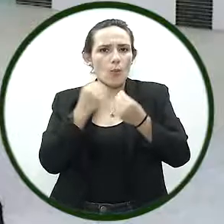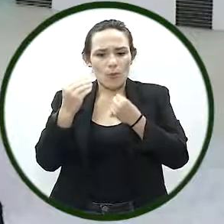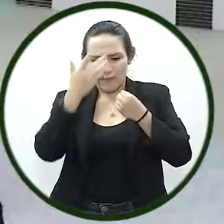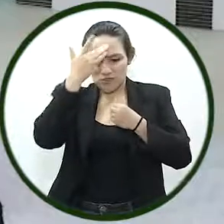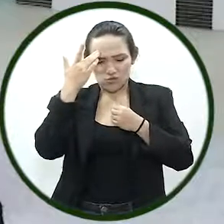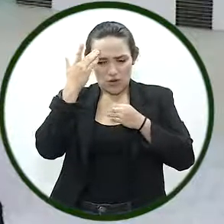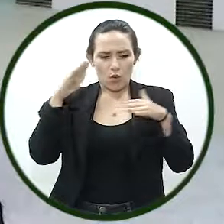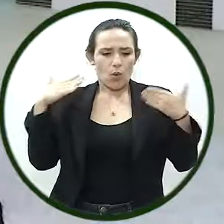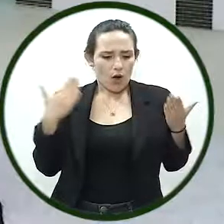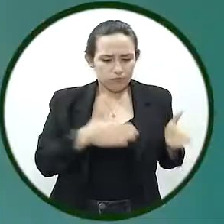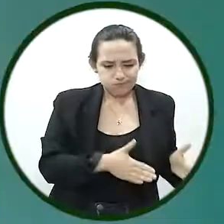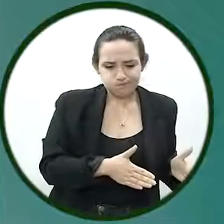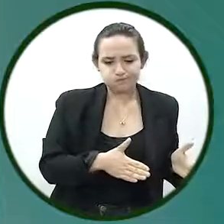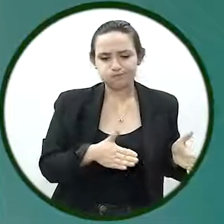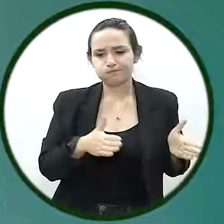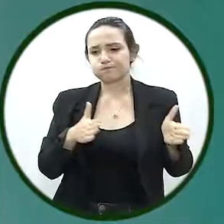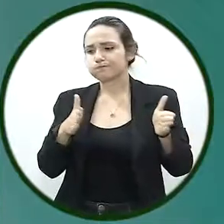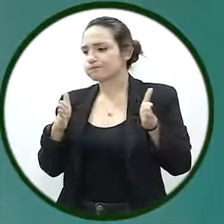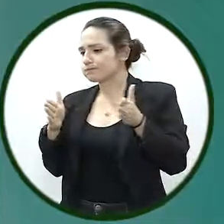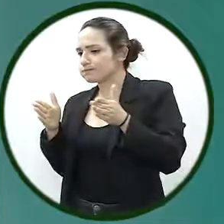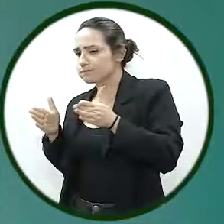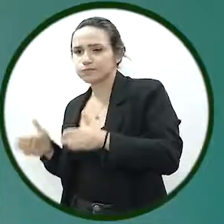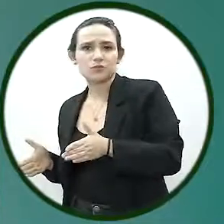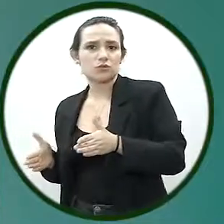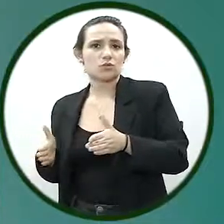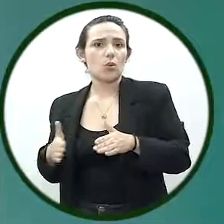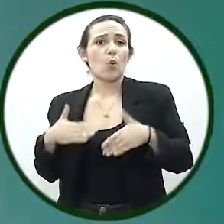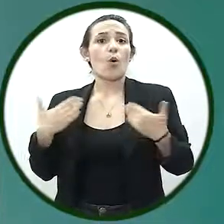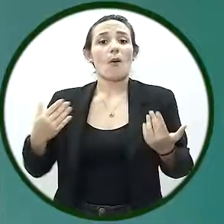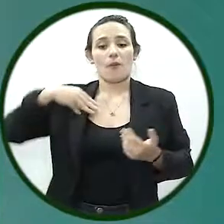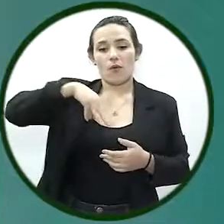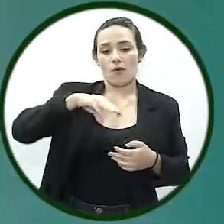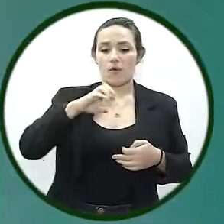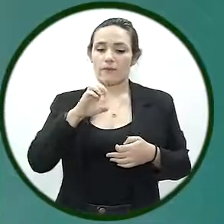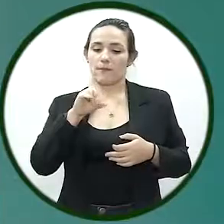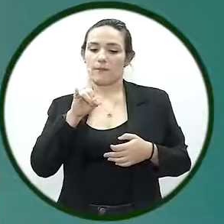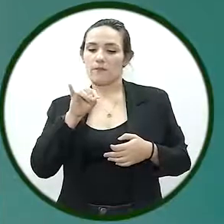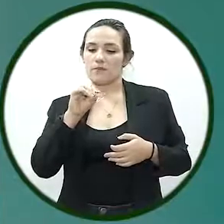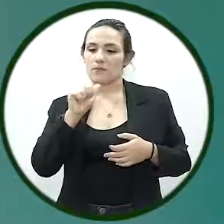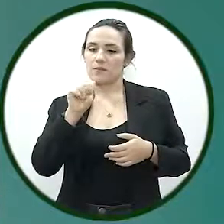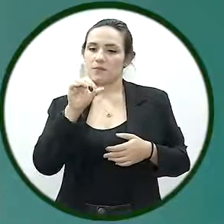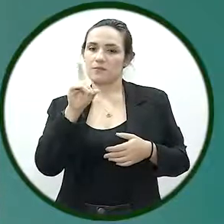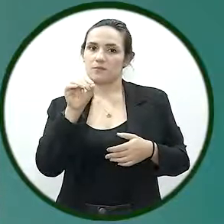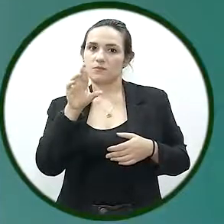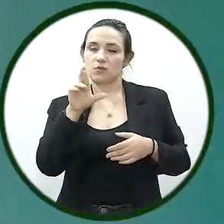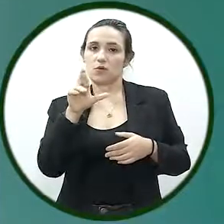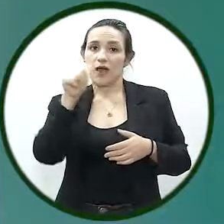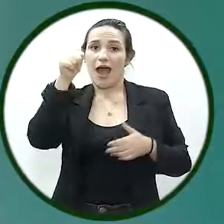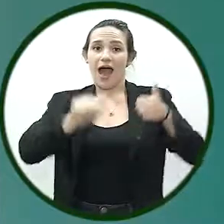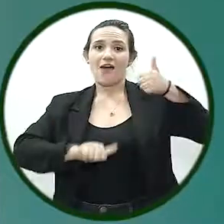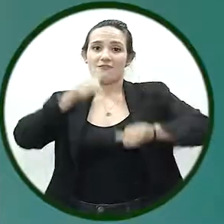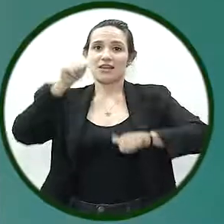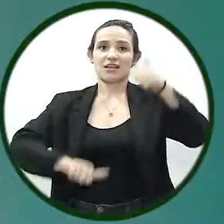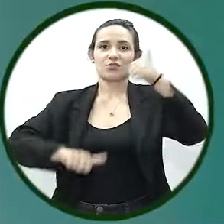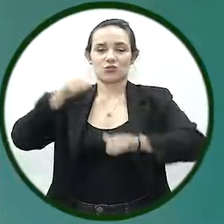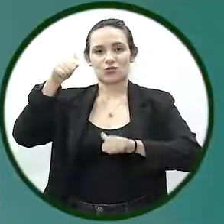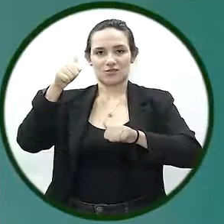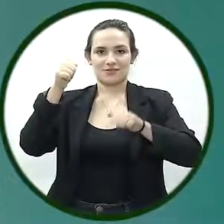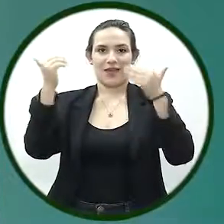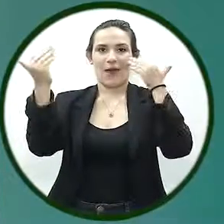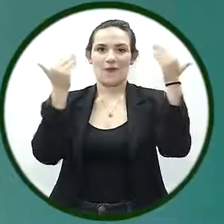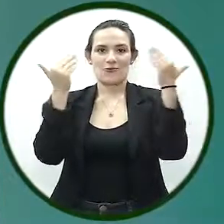foi o processo de constituição, quais foram os mediadores que constituíram a consciência dele, o que ele pensa sobre a